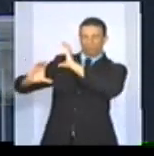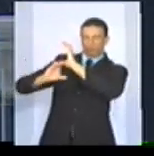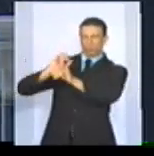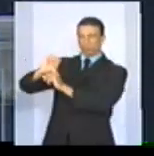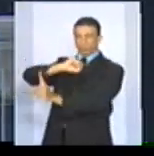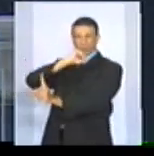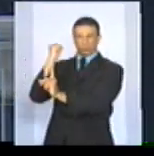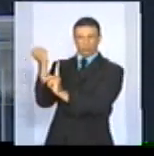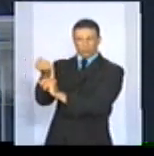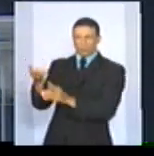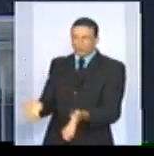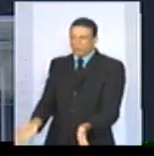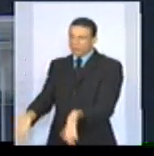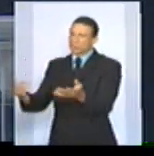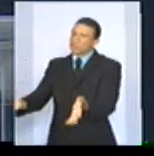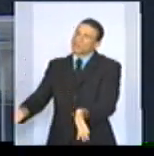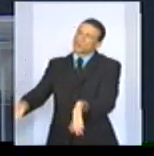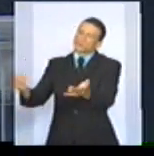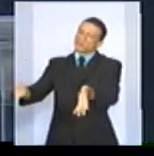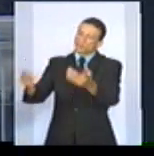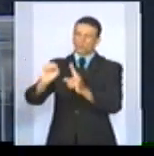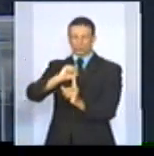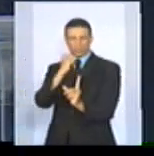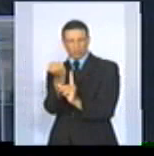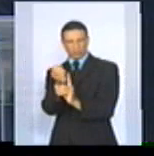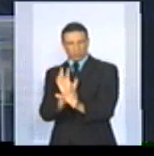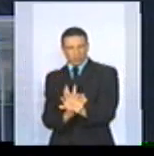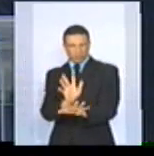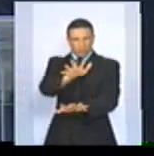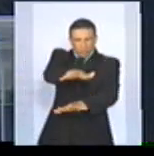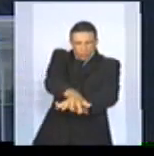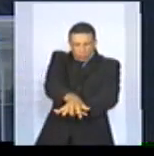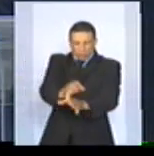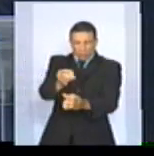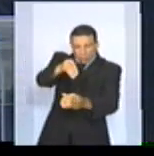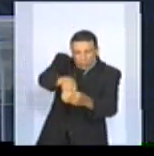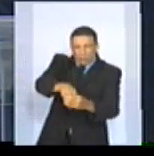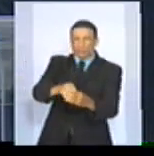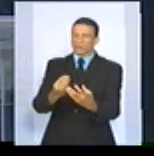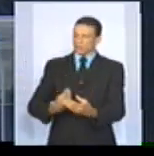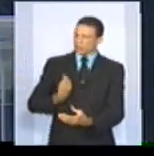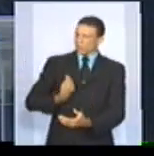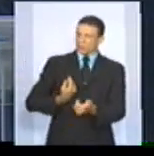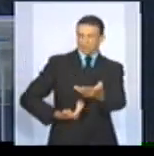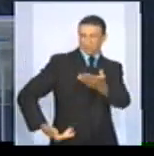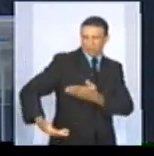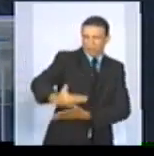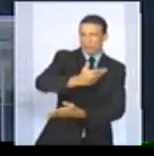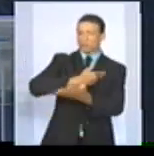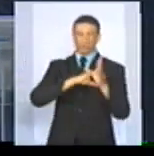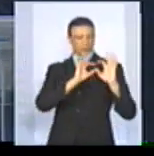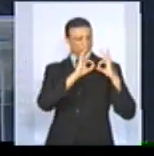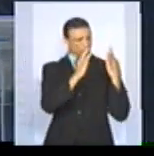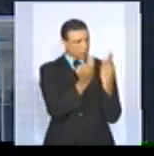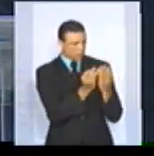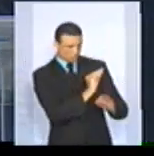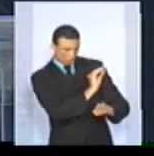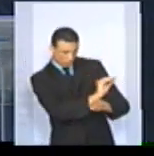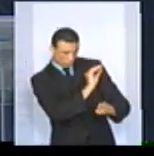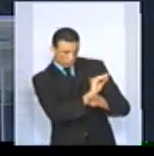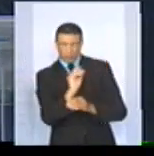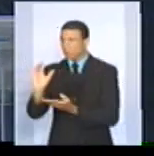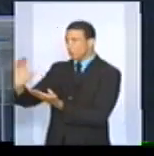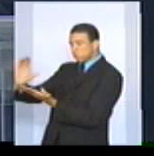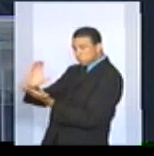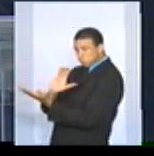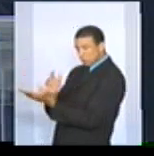social, queremos nos sentir inseridos na sociedade brasileira. Queremos poder viver e sustentar as nossas famílias com a nossa